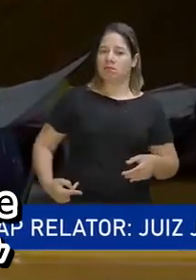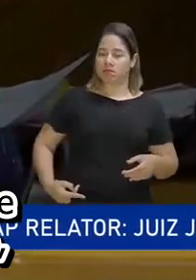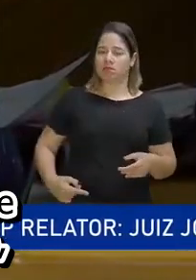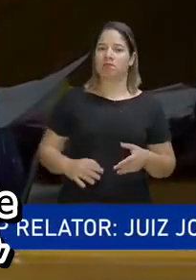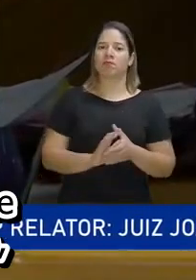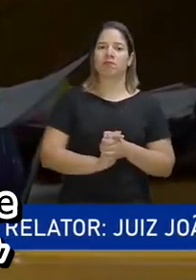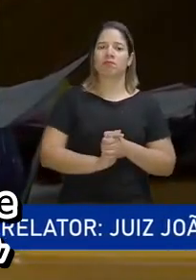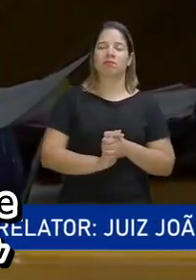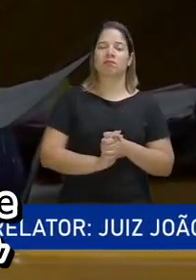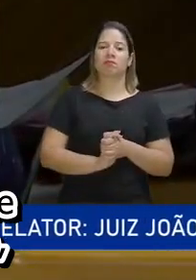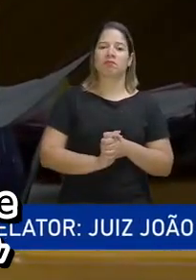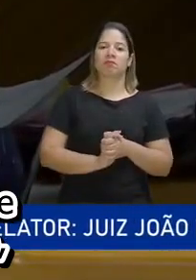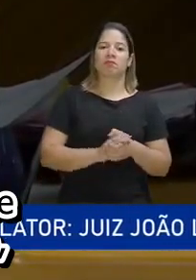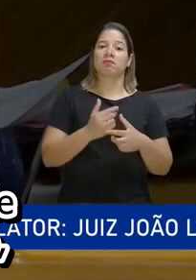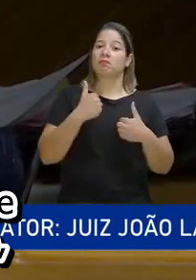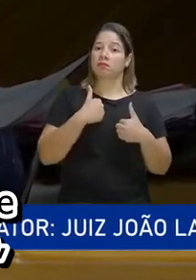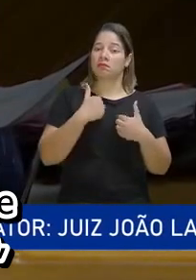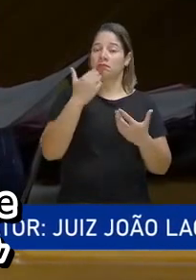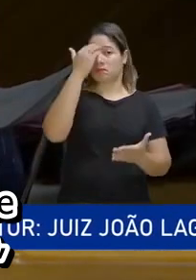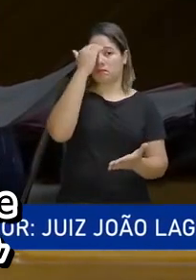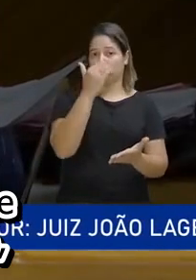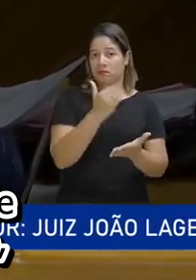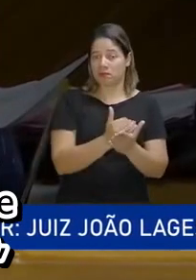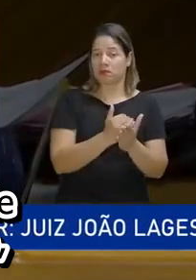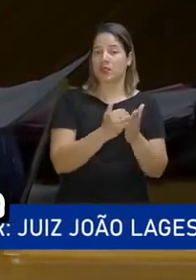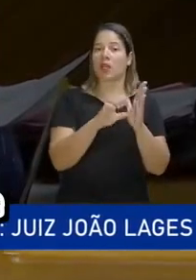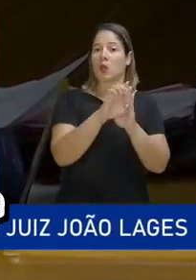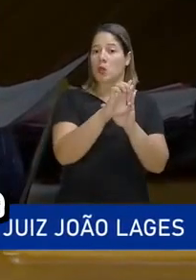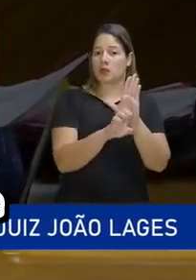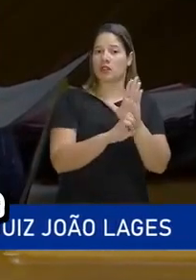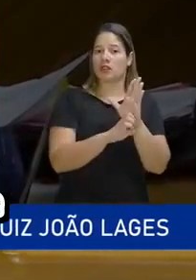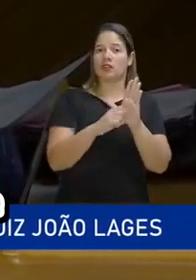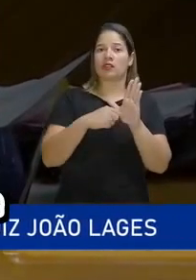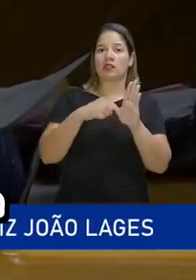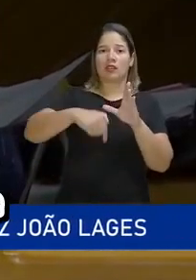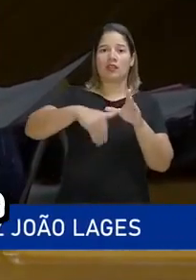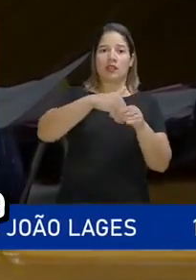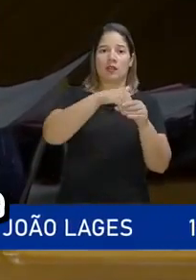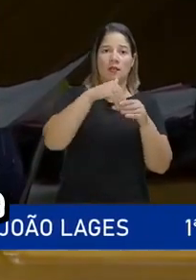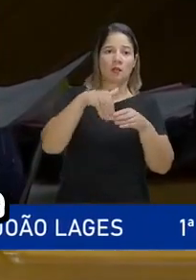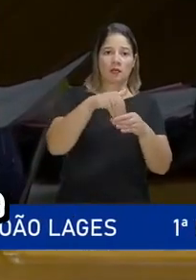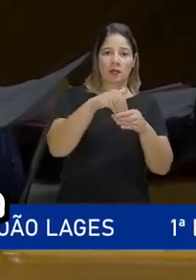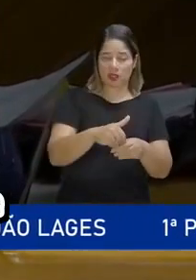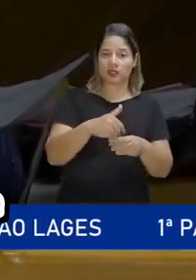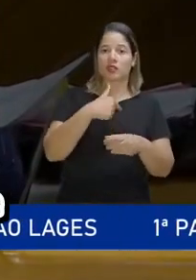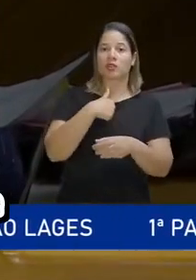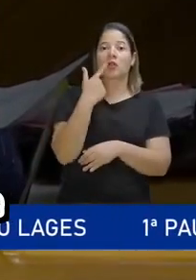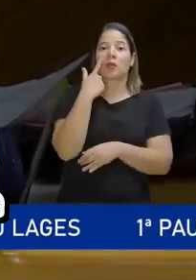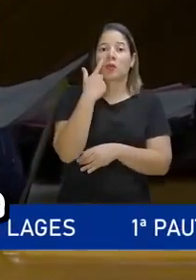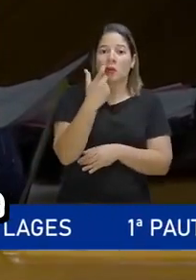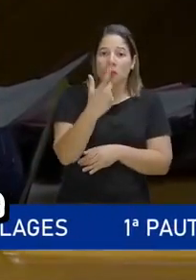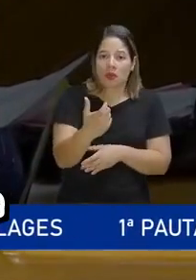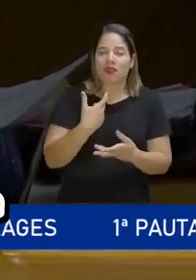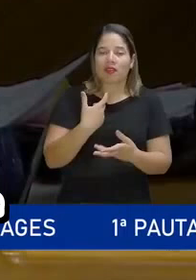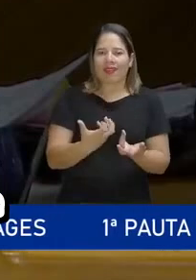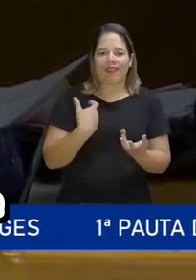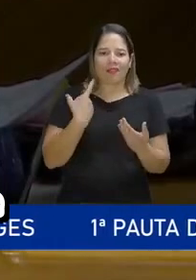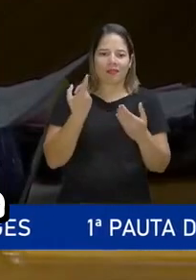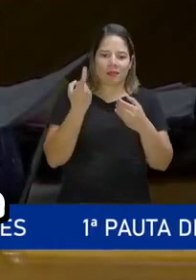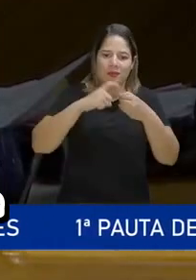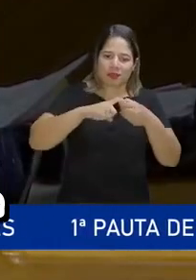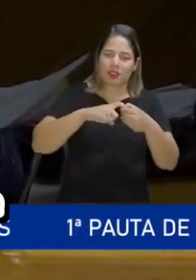necessidade de dar fiel cumprimento ao estatuto do partido, considerando que não tenho mais interesse de permanecer no